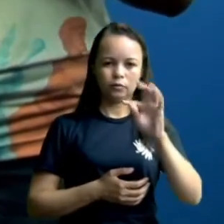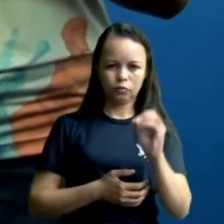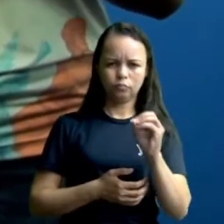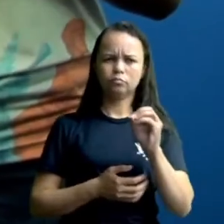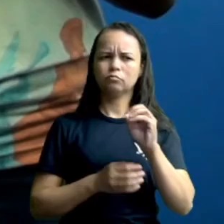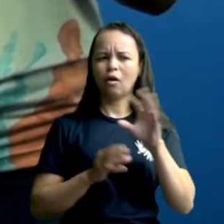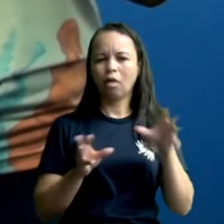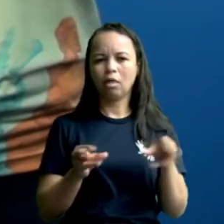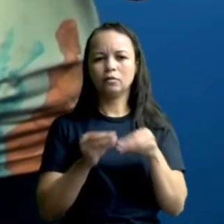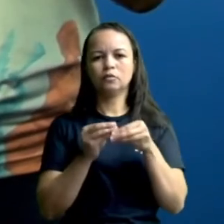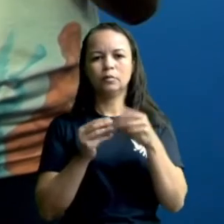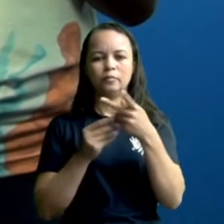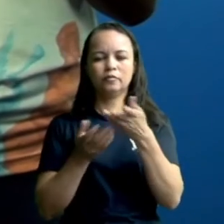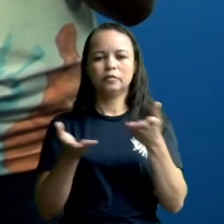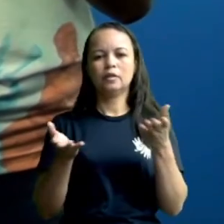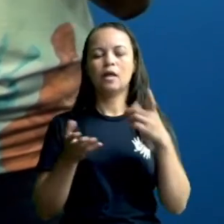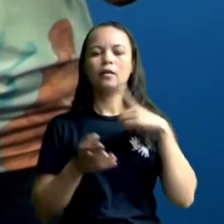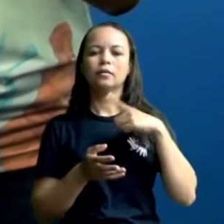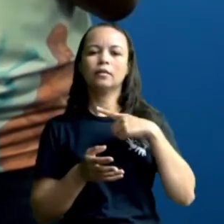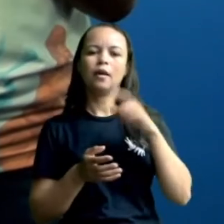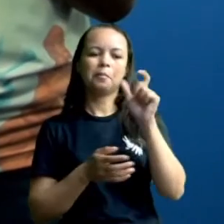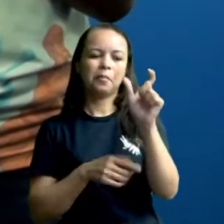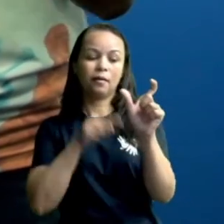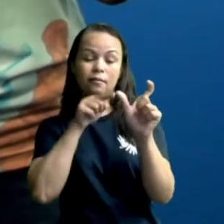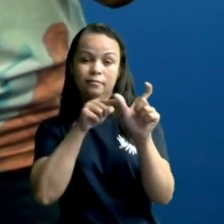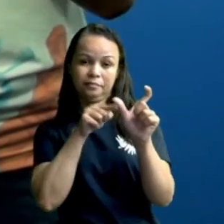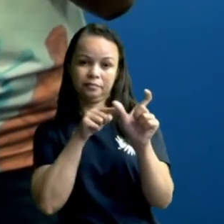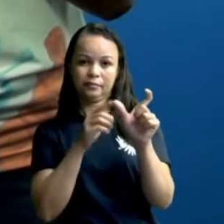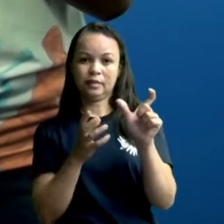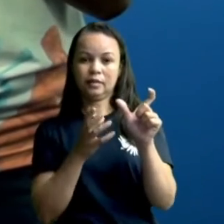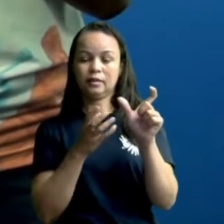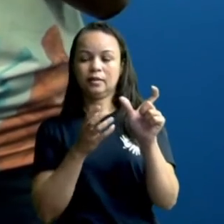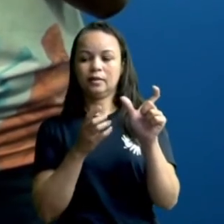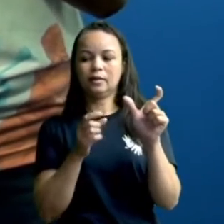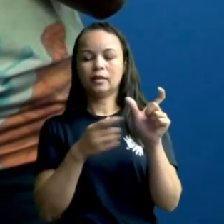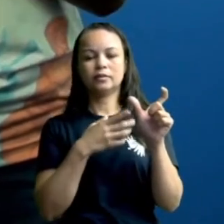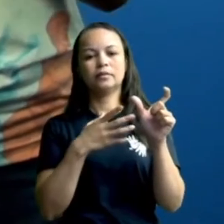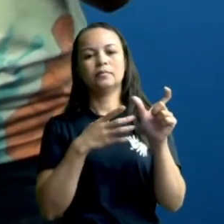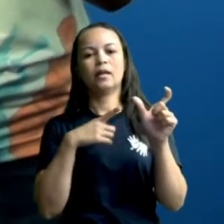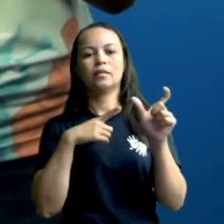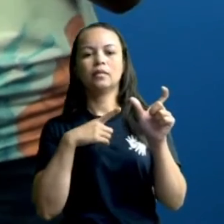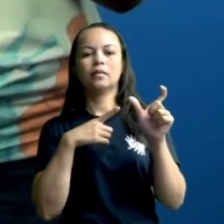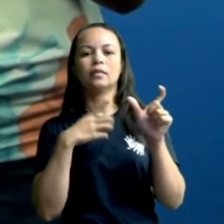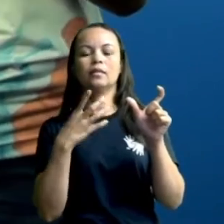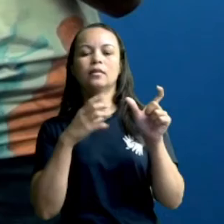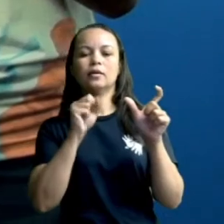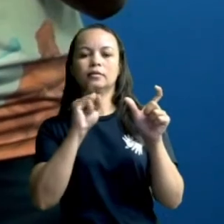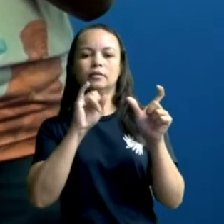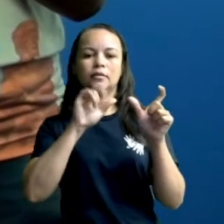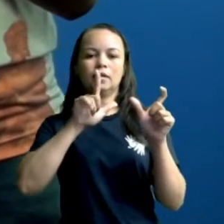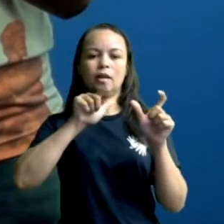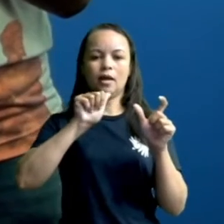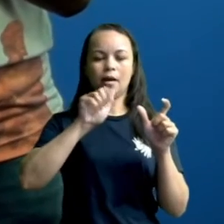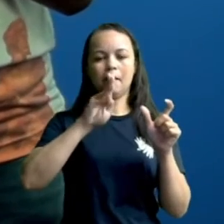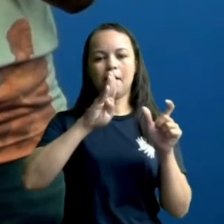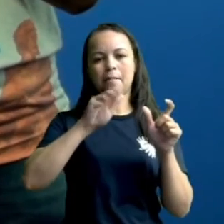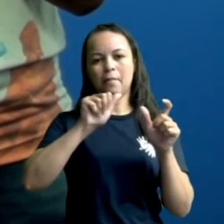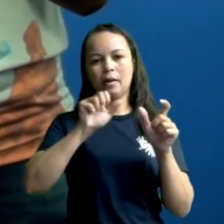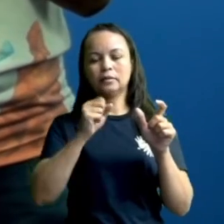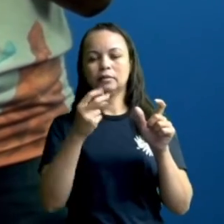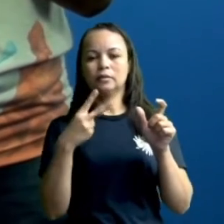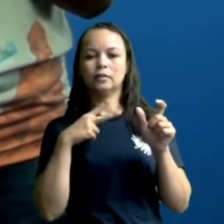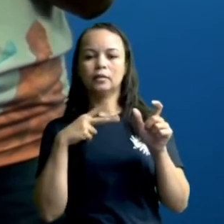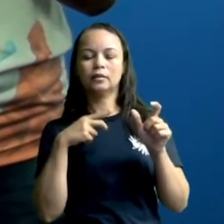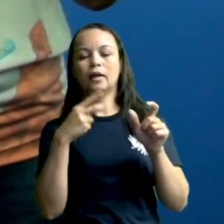vocês. É quando a gente tem uma palavra que na sílaba tem duas vogais juntas. E aí, quando a gente vai separar a sílaba,